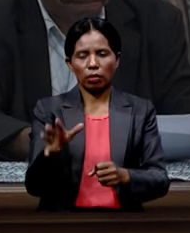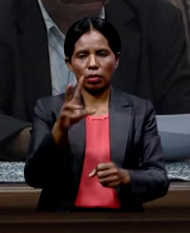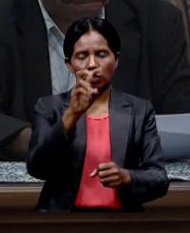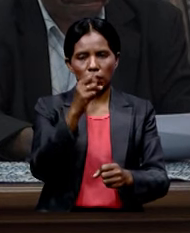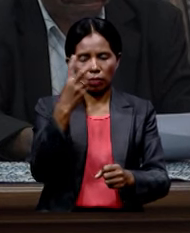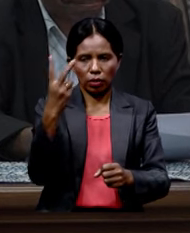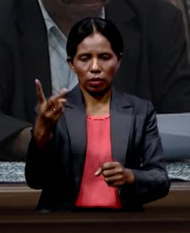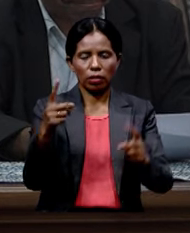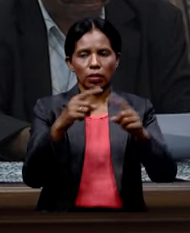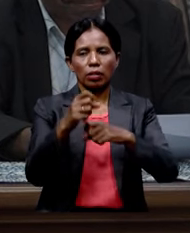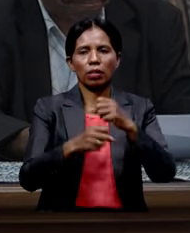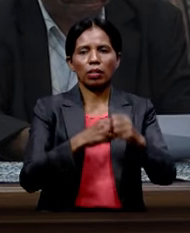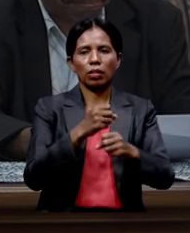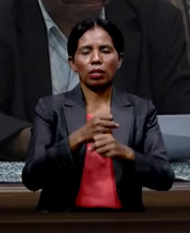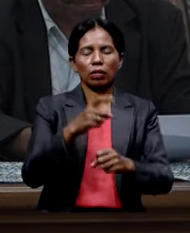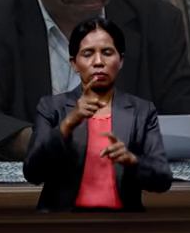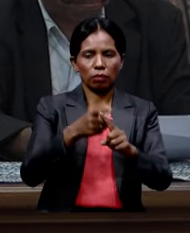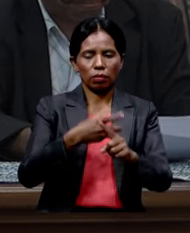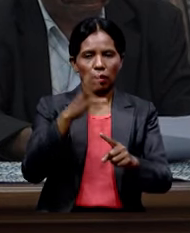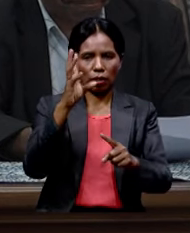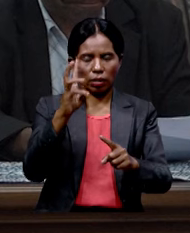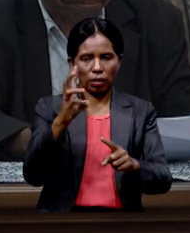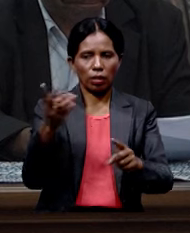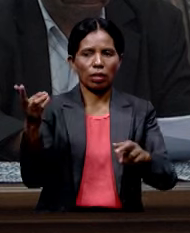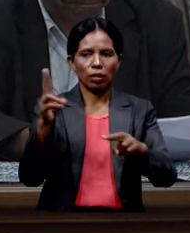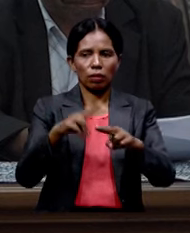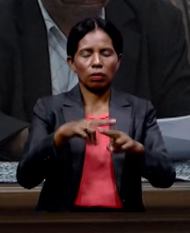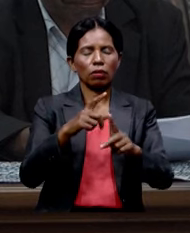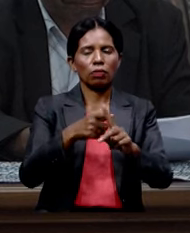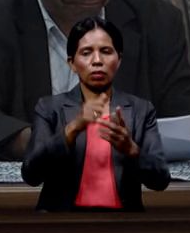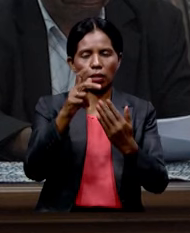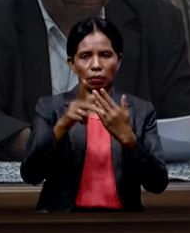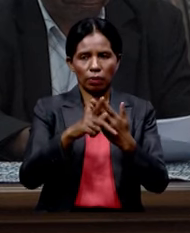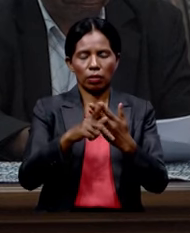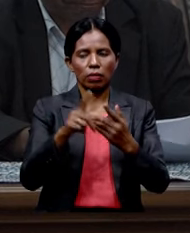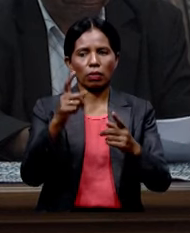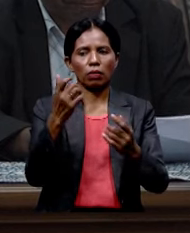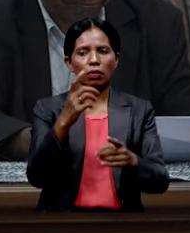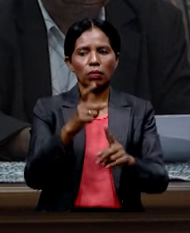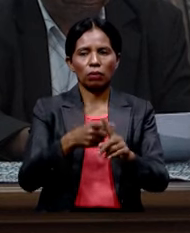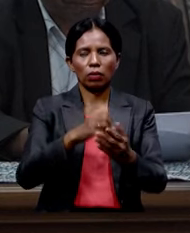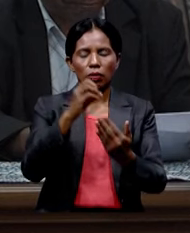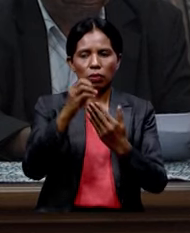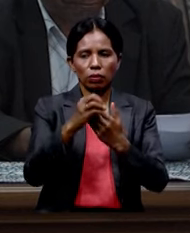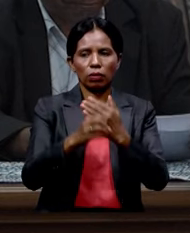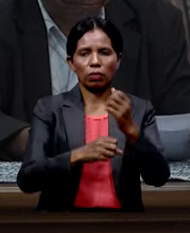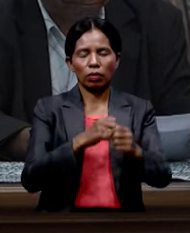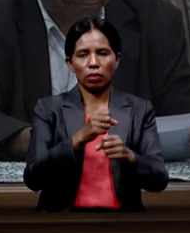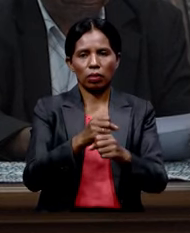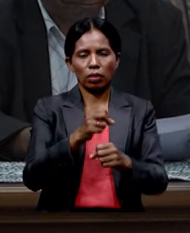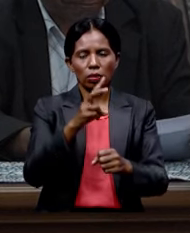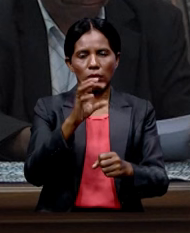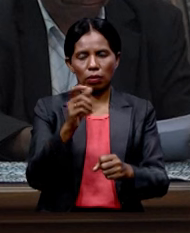2012 para período fulang nenta entre fulang abril fulang ainda né ho outubro tina 2024 tina